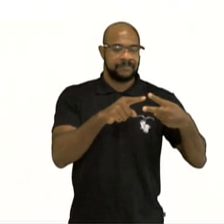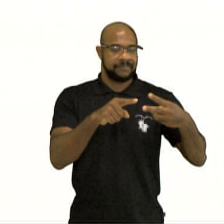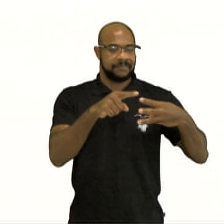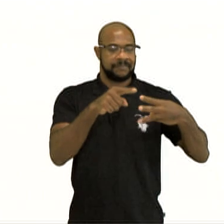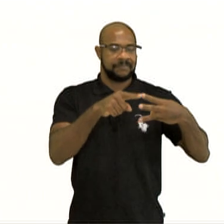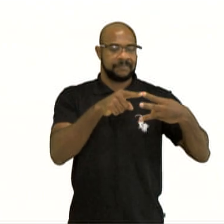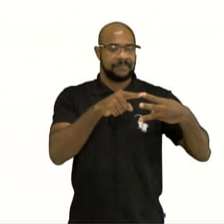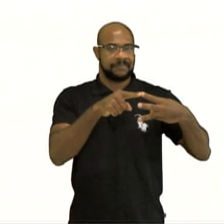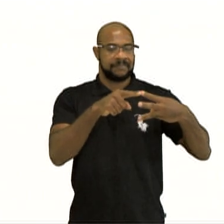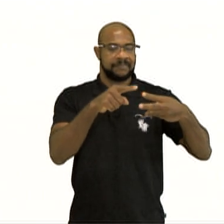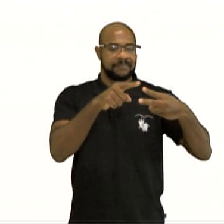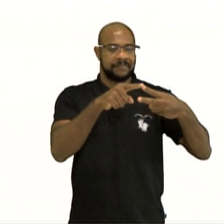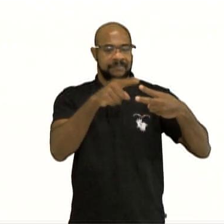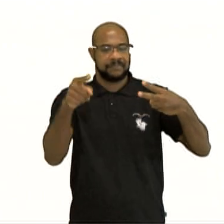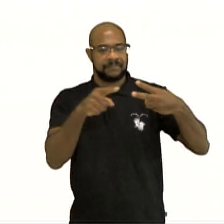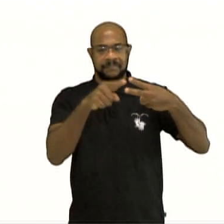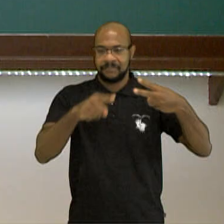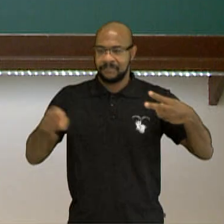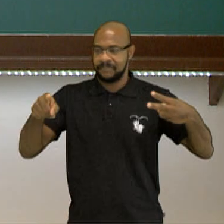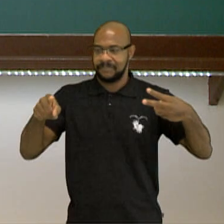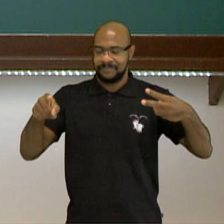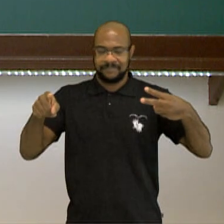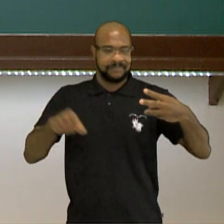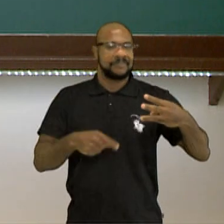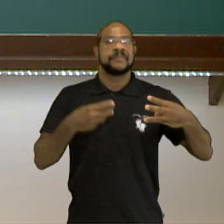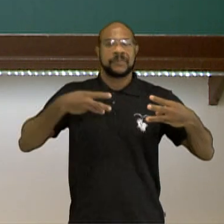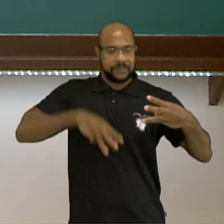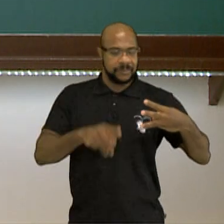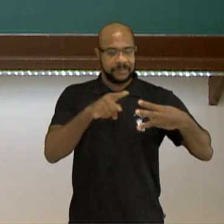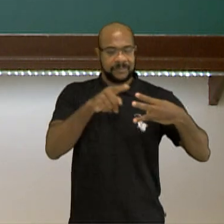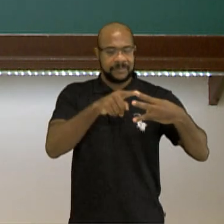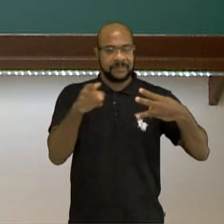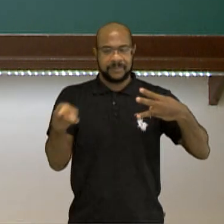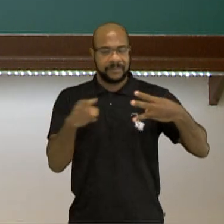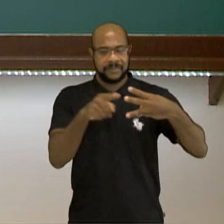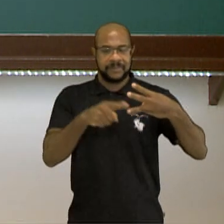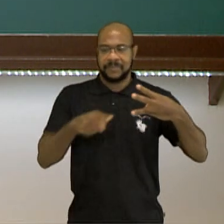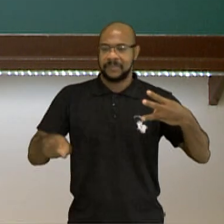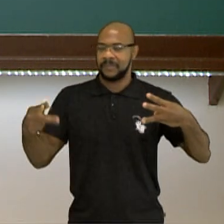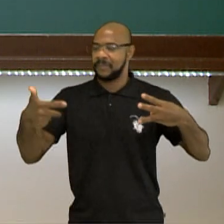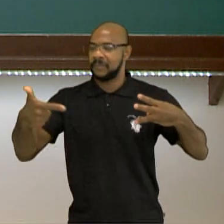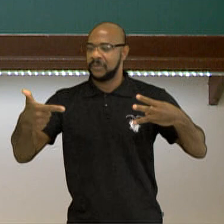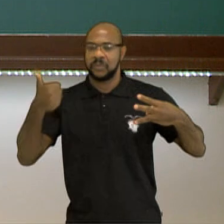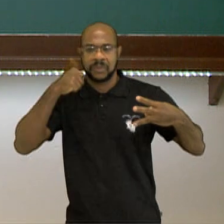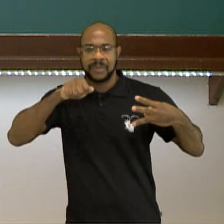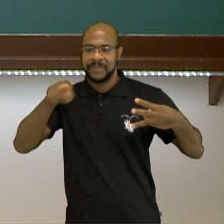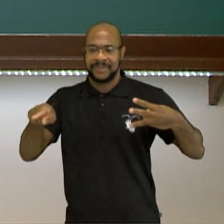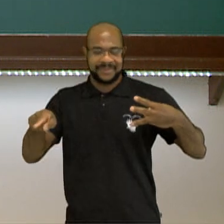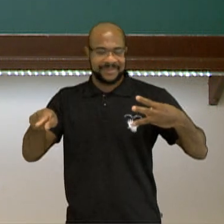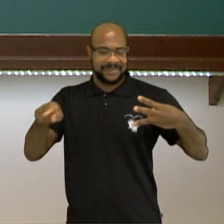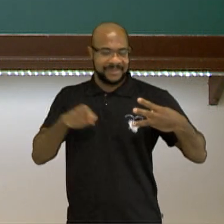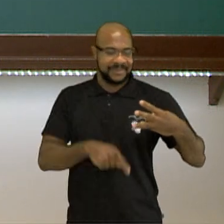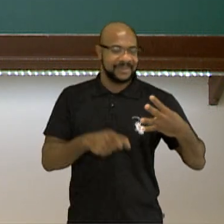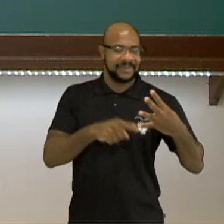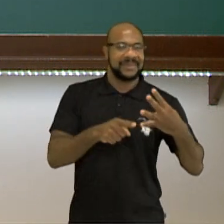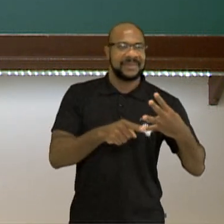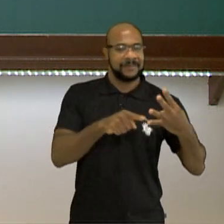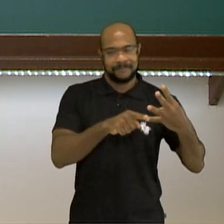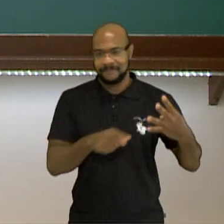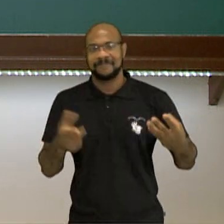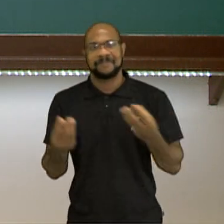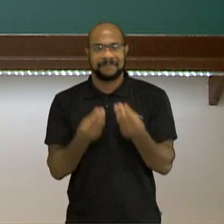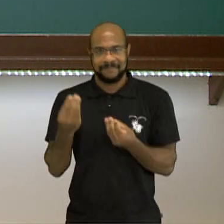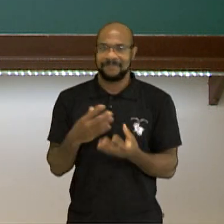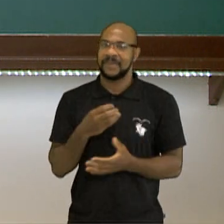uma função. Tá vendo como nem precisou fazer conta matemática? Como é importante conhecer os conceitos daquilo que você